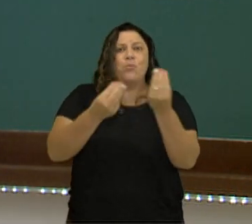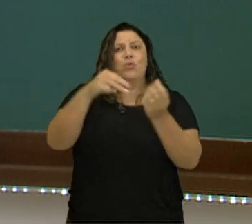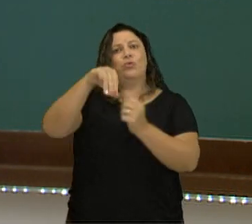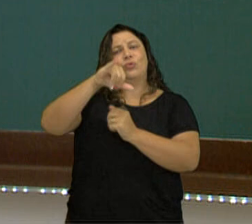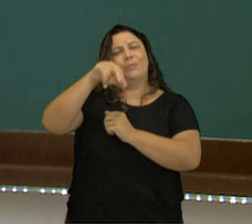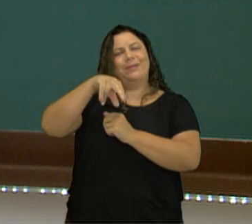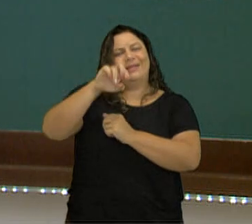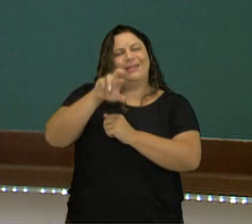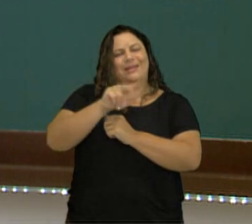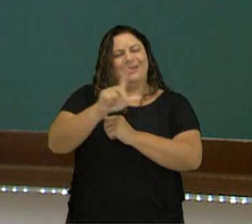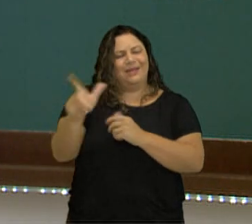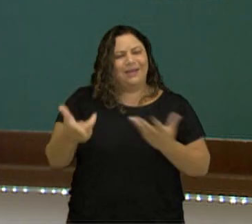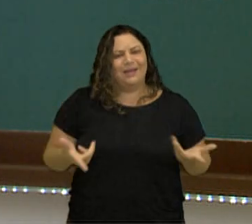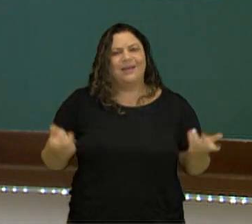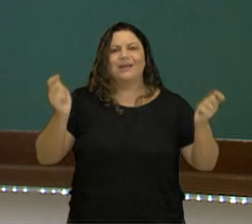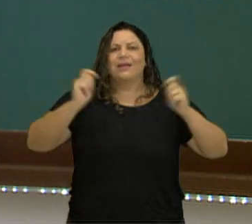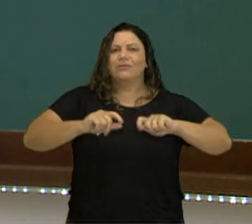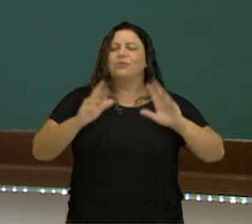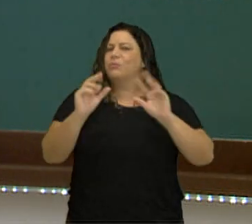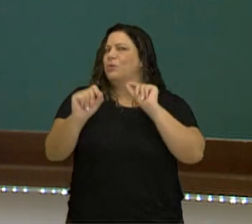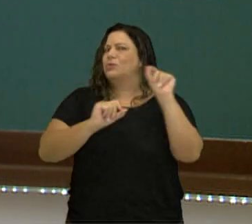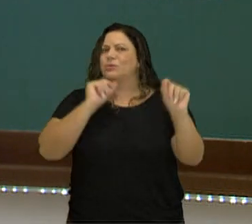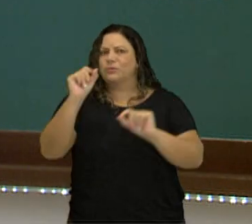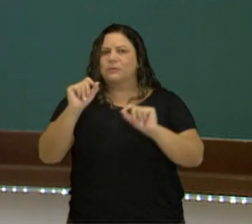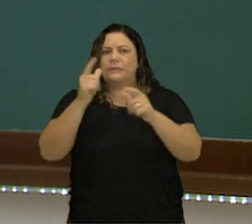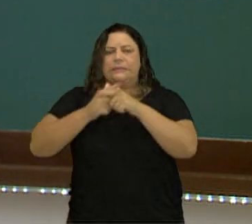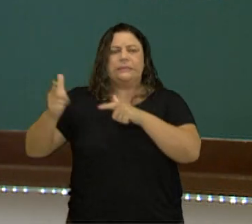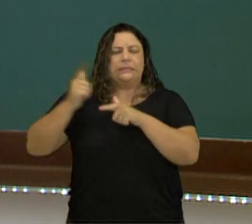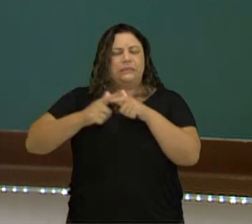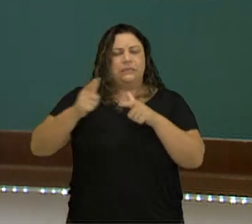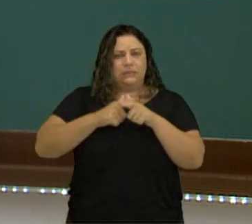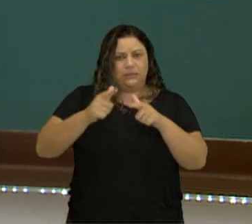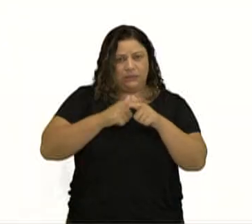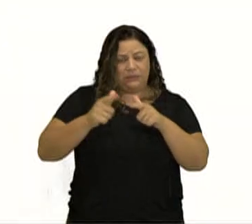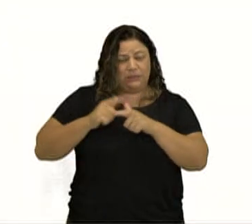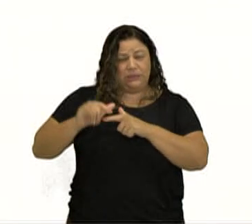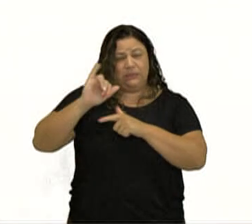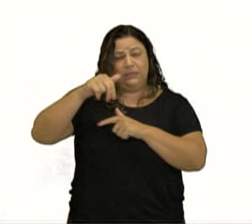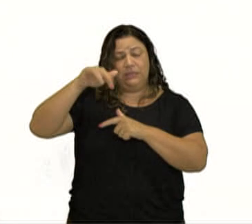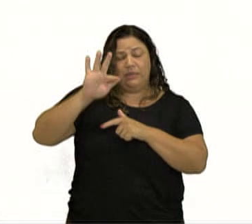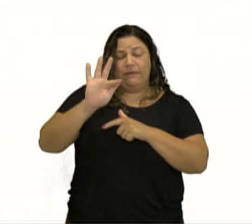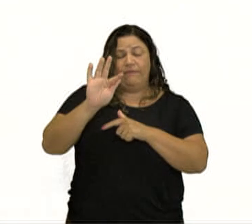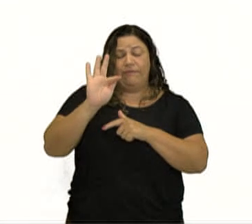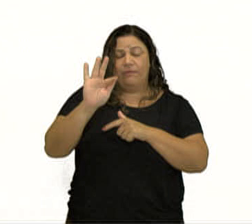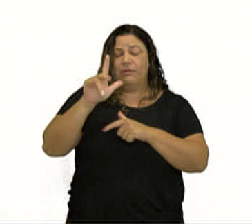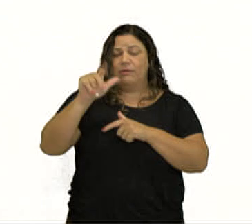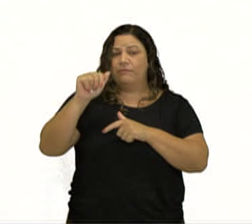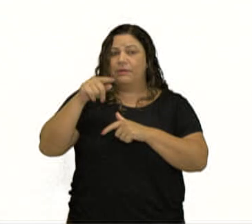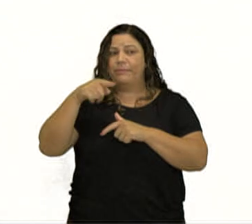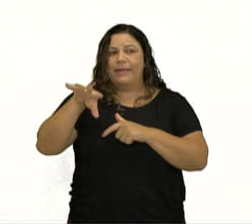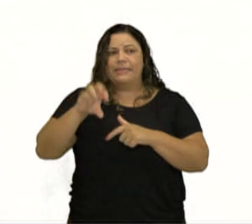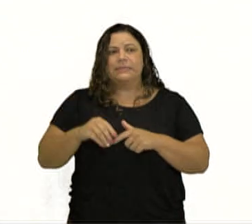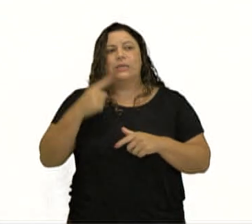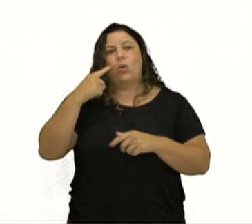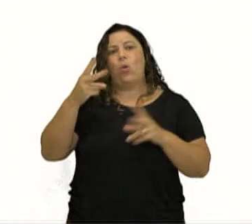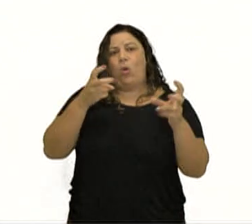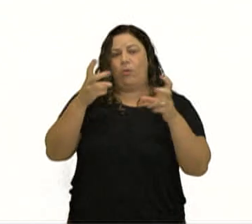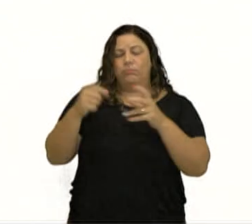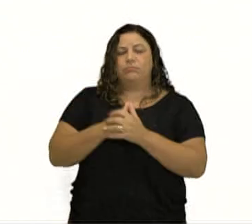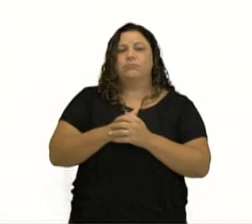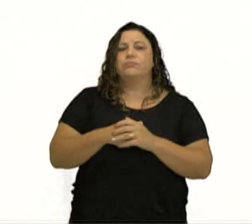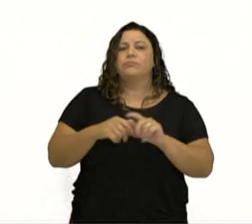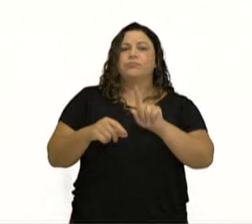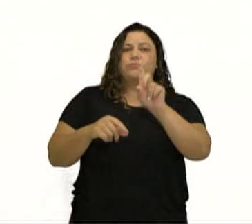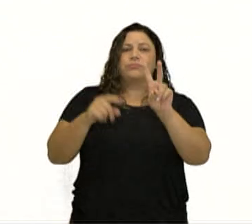isso podem ocorrer graves inflamações. Nós temos aqui o desenho de um rim saudável